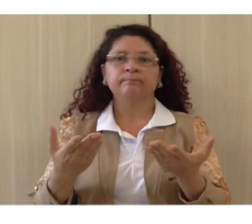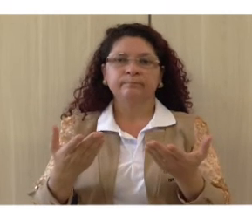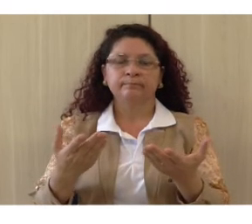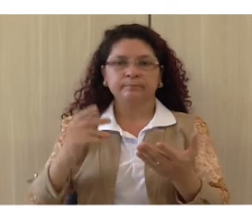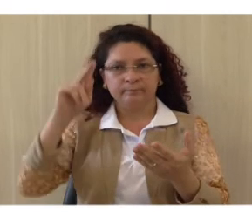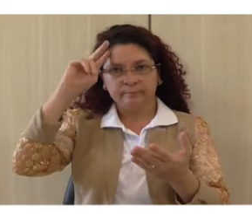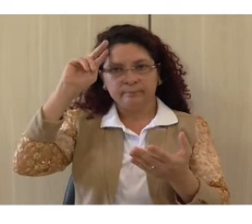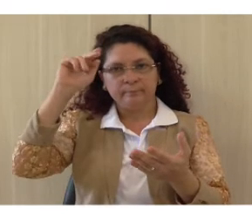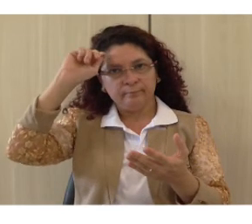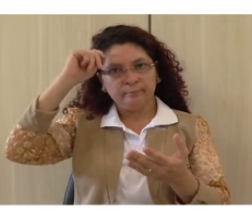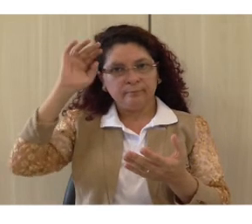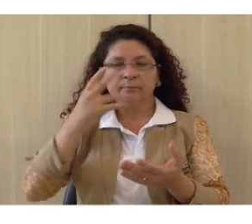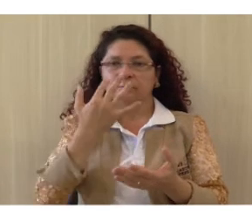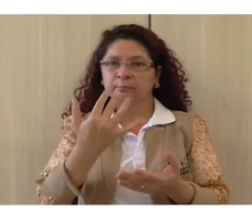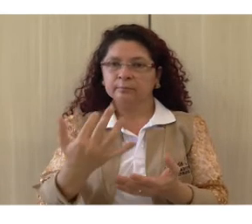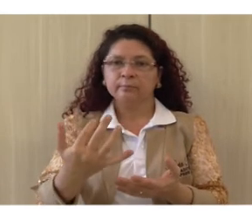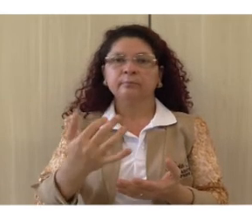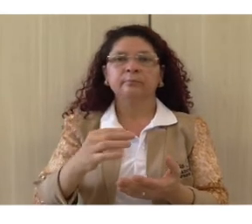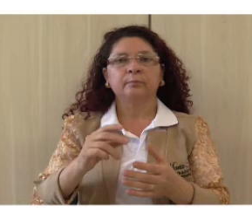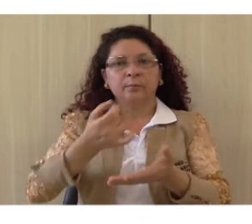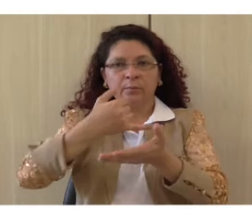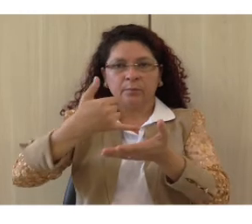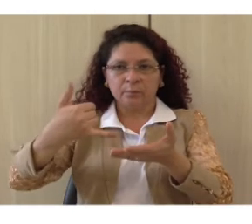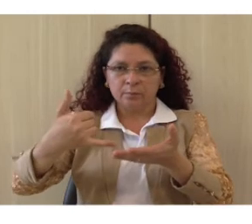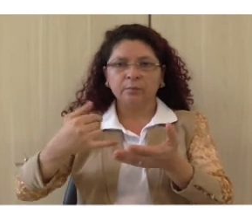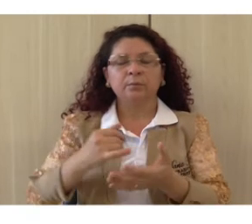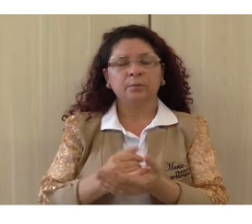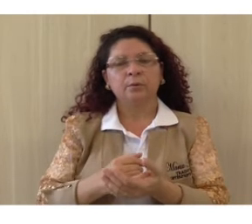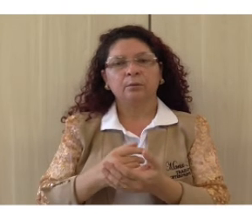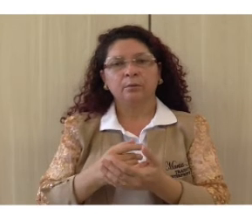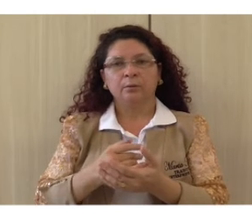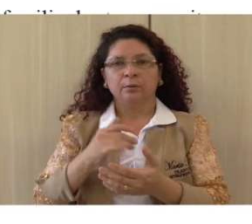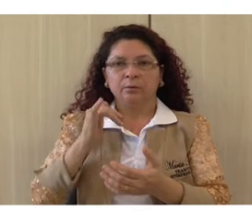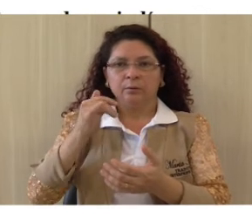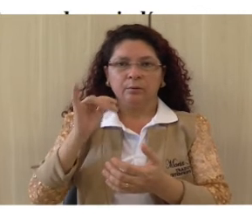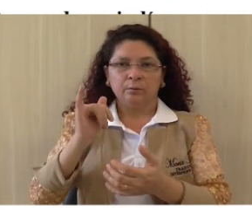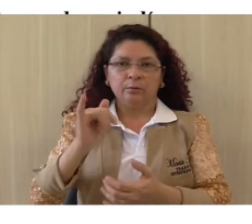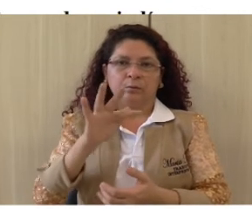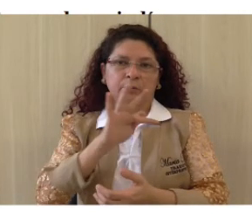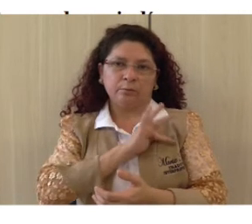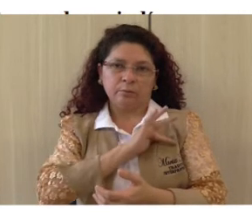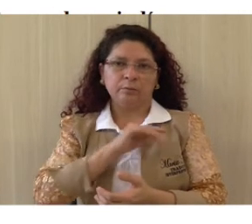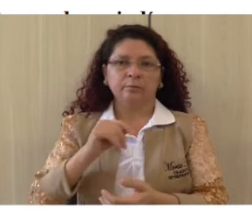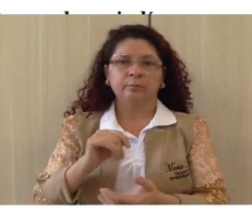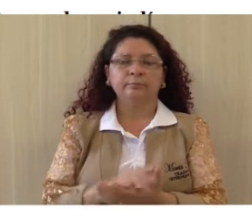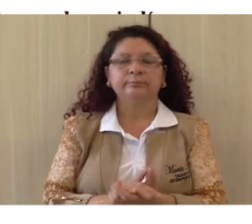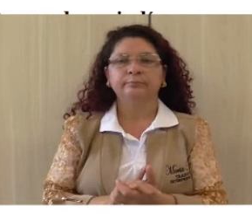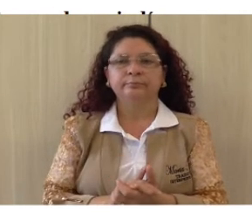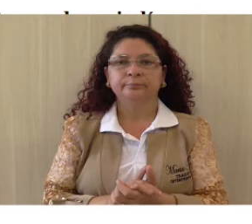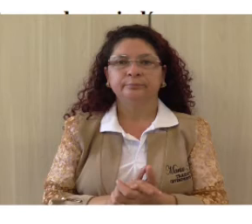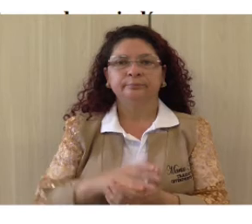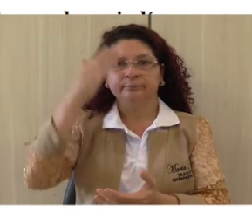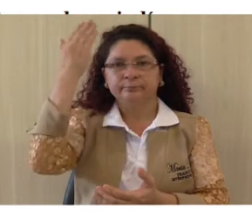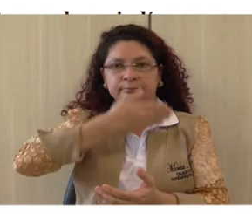raça, etnia, devidamente preenchida e assinada, a ser fornecida pelo IFPA. C.